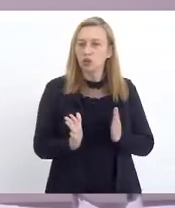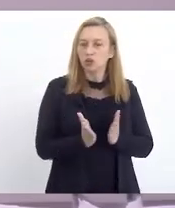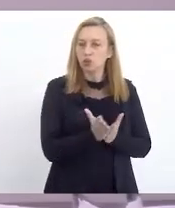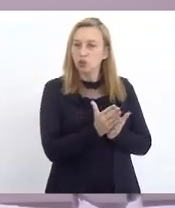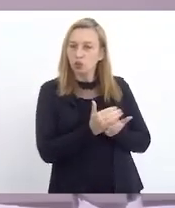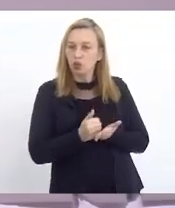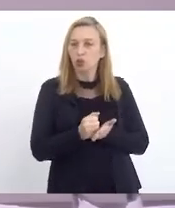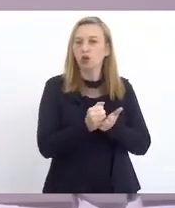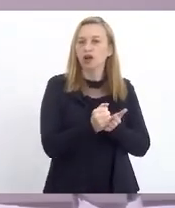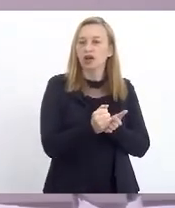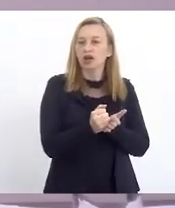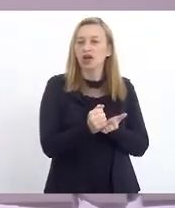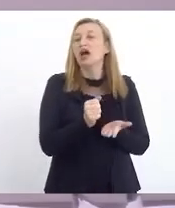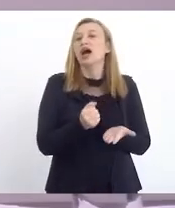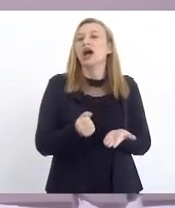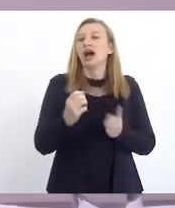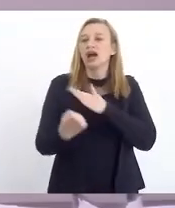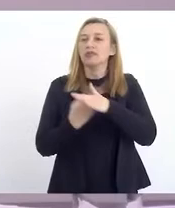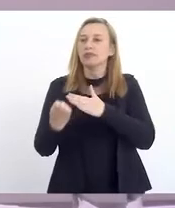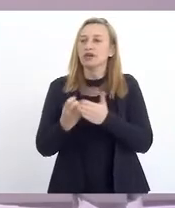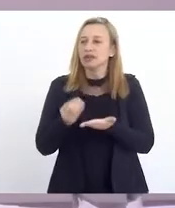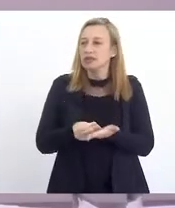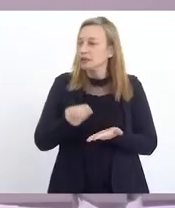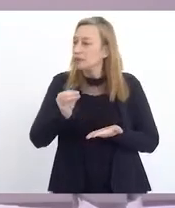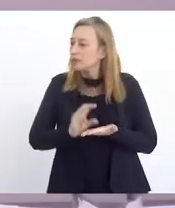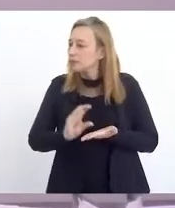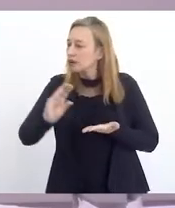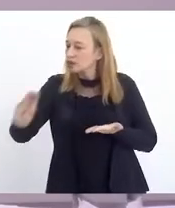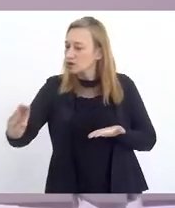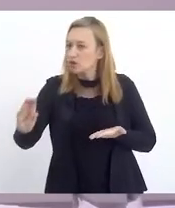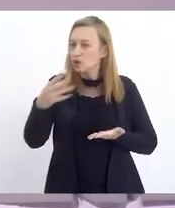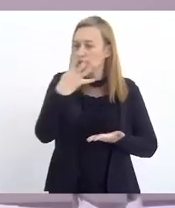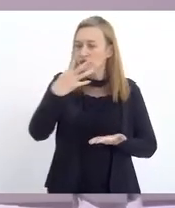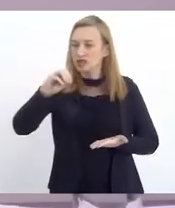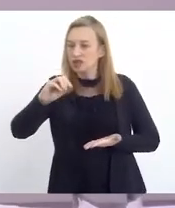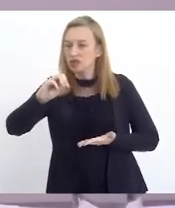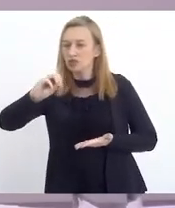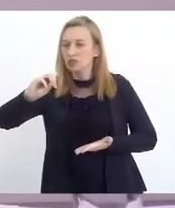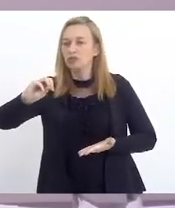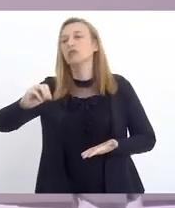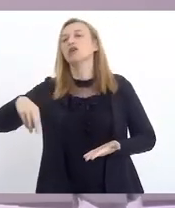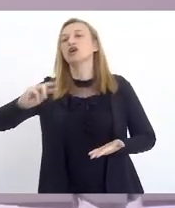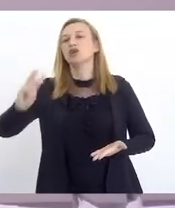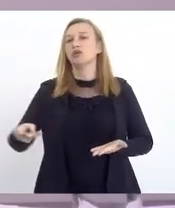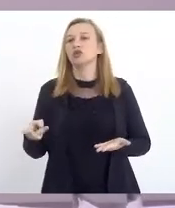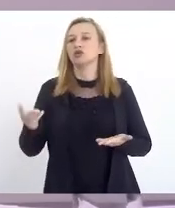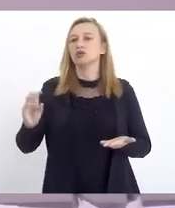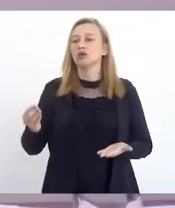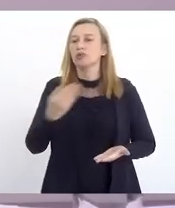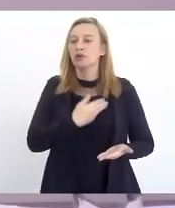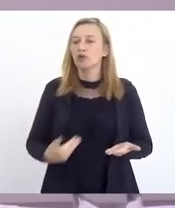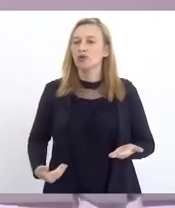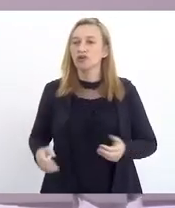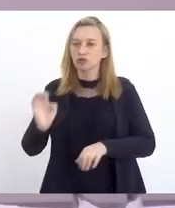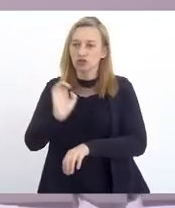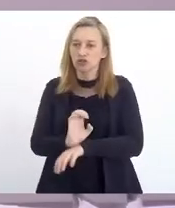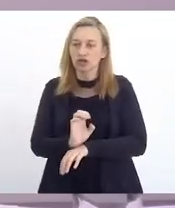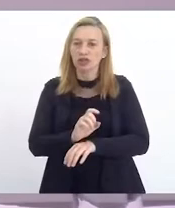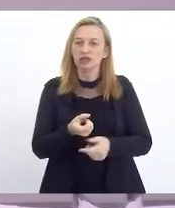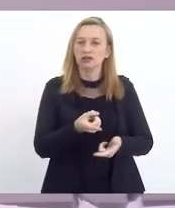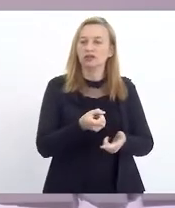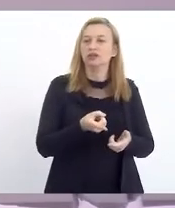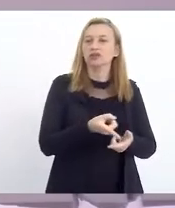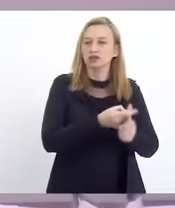a empresa repassou quase que 400 milhões para o governo do Estado, principalmente sob a forma de dividendos. Enquanto